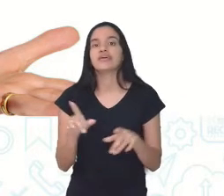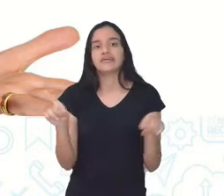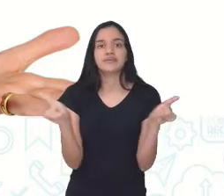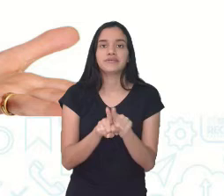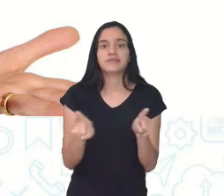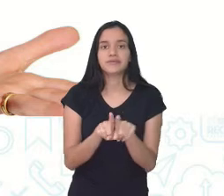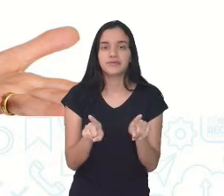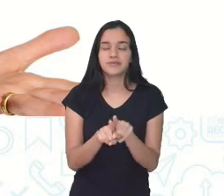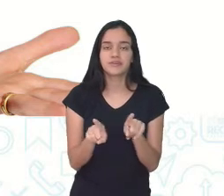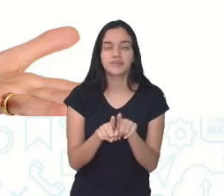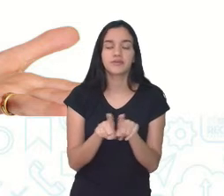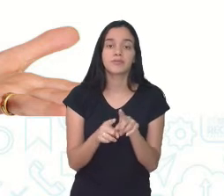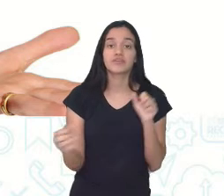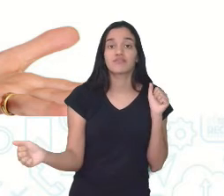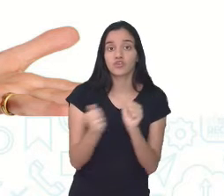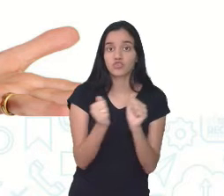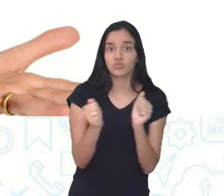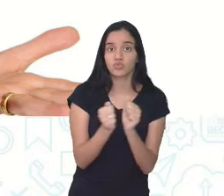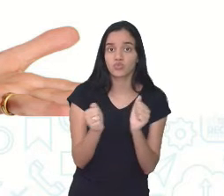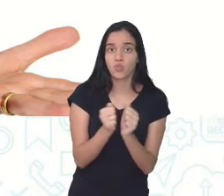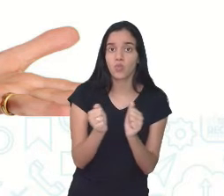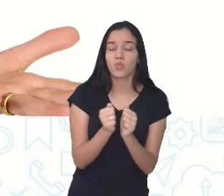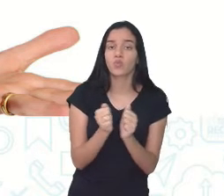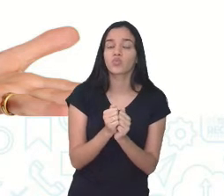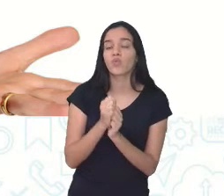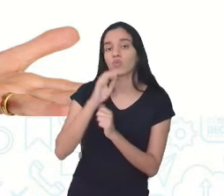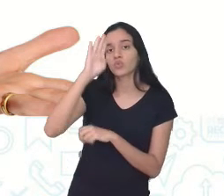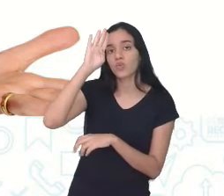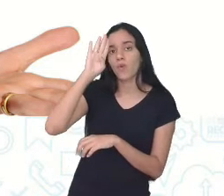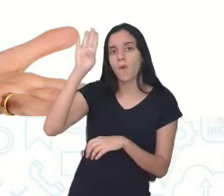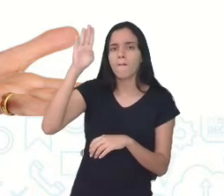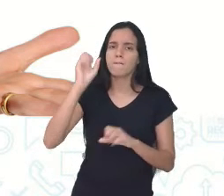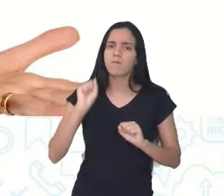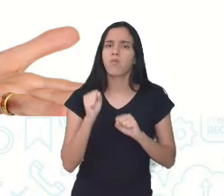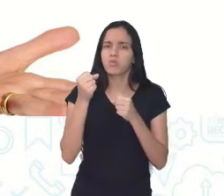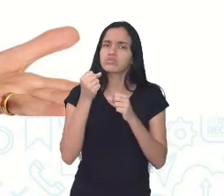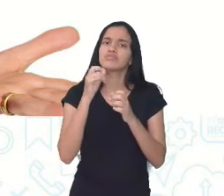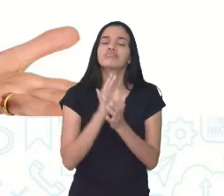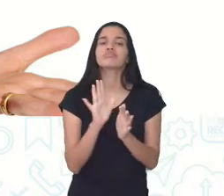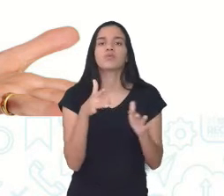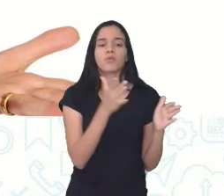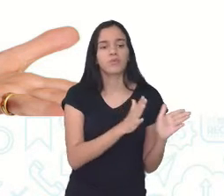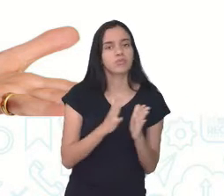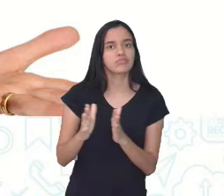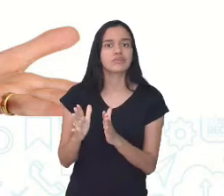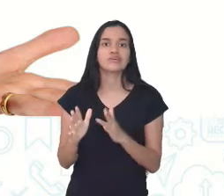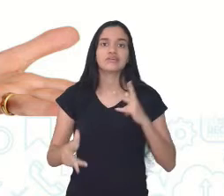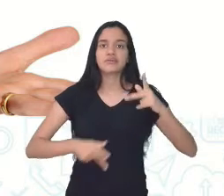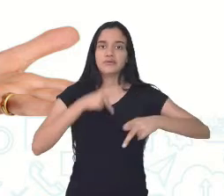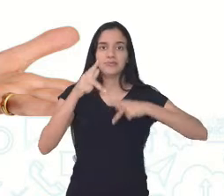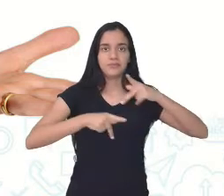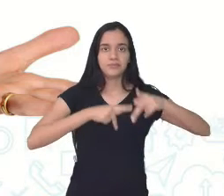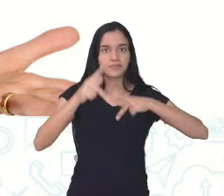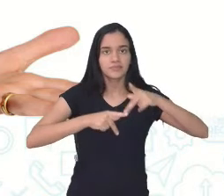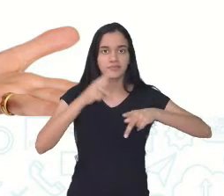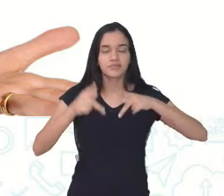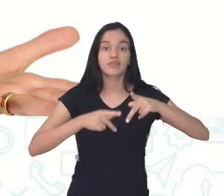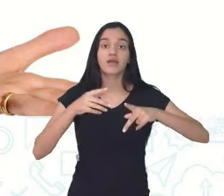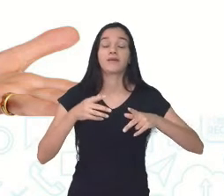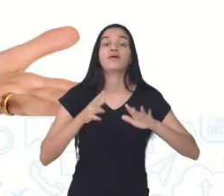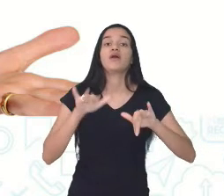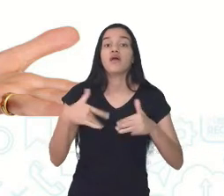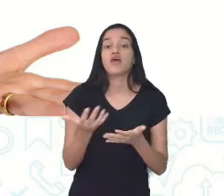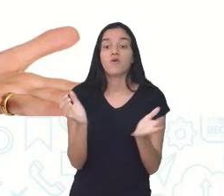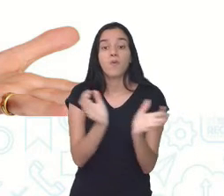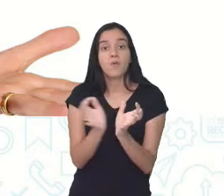que estava junto ali do poder, né, de todo esse processo. Então, o povo, a parte mais popular,